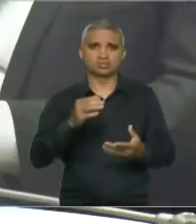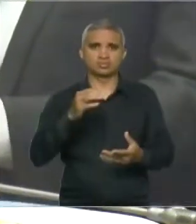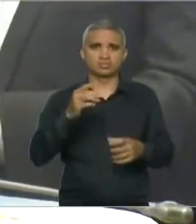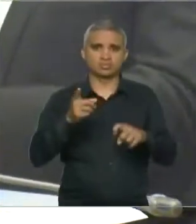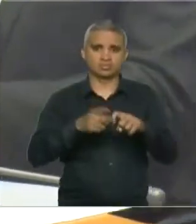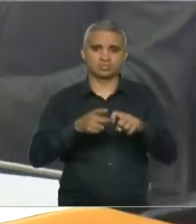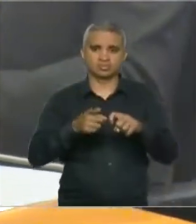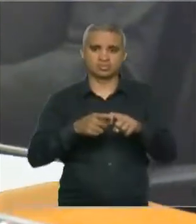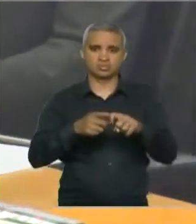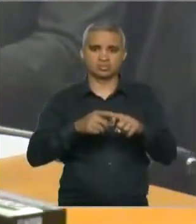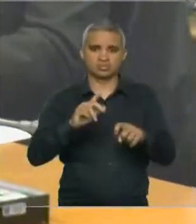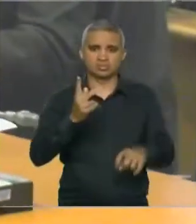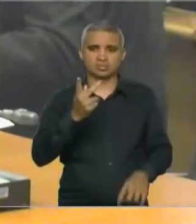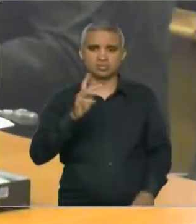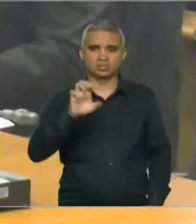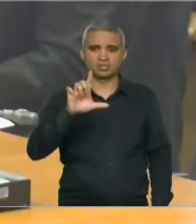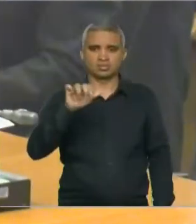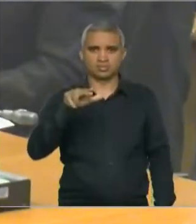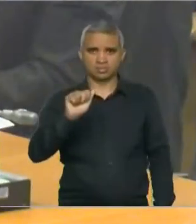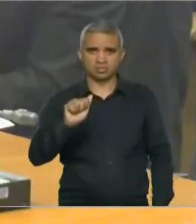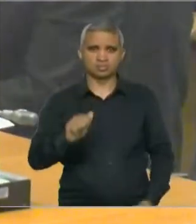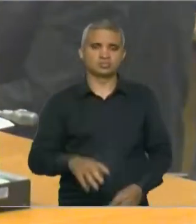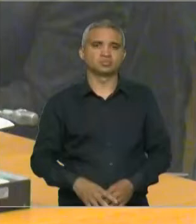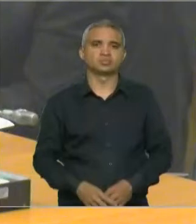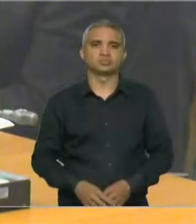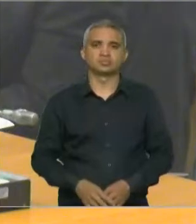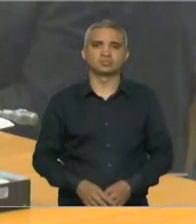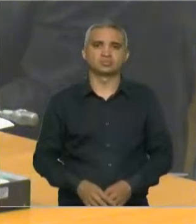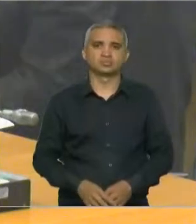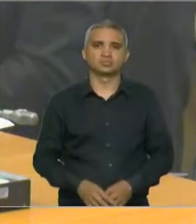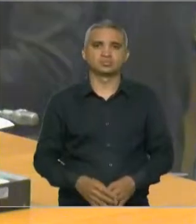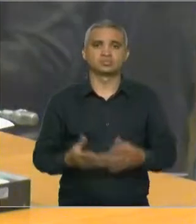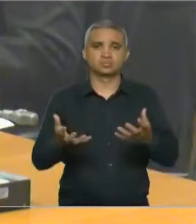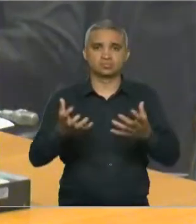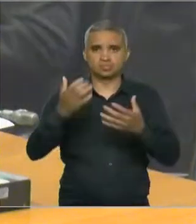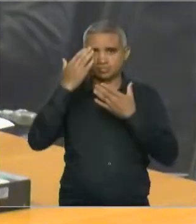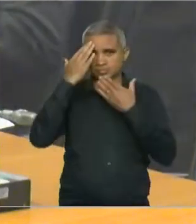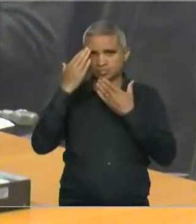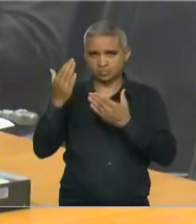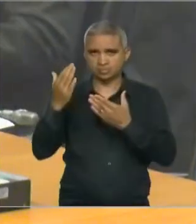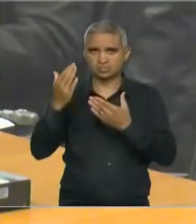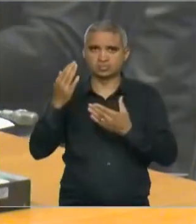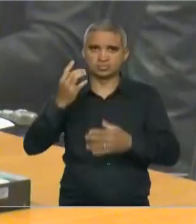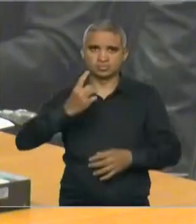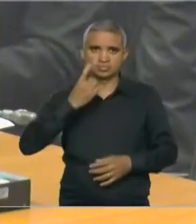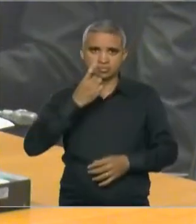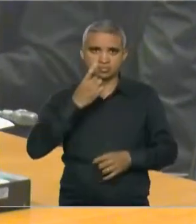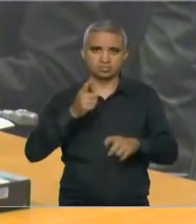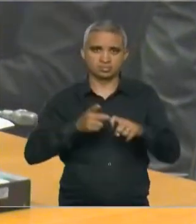Então, eu quero agradecer o pronunciamento tanto do deputado Iglesias quanto do deputado Antônio Pereira.